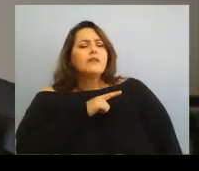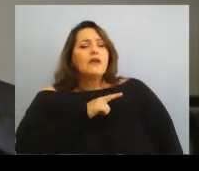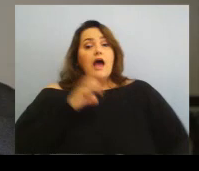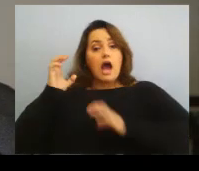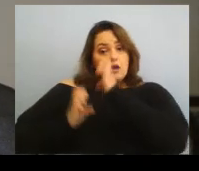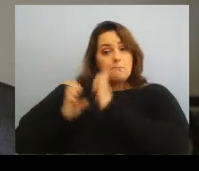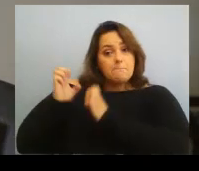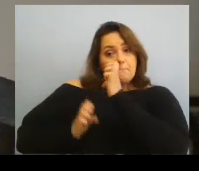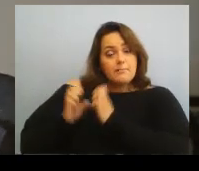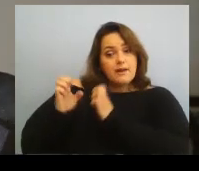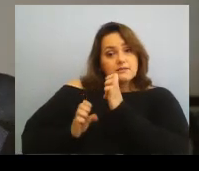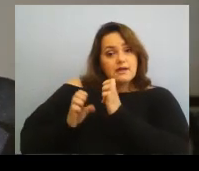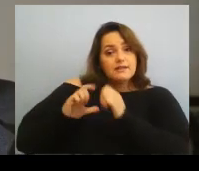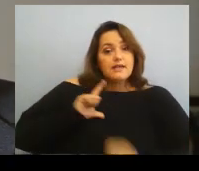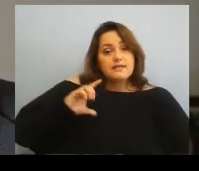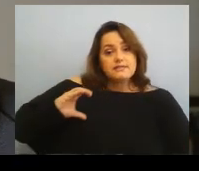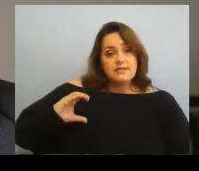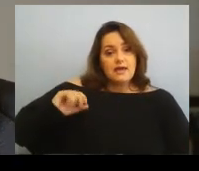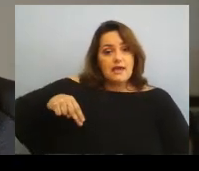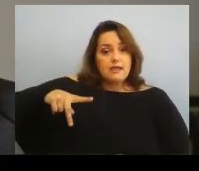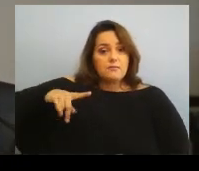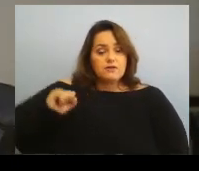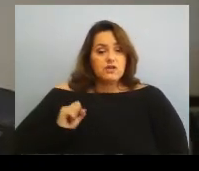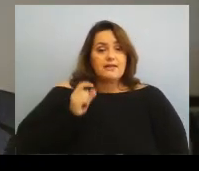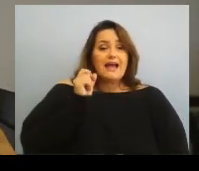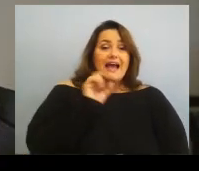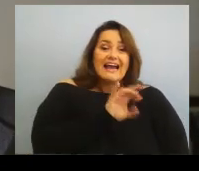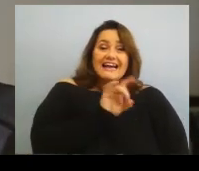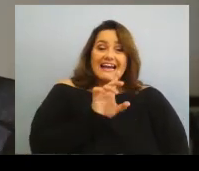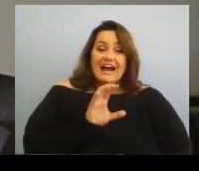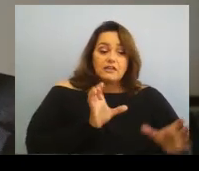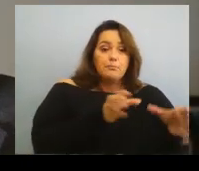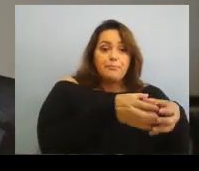onde a empresa tem um único CNPJ e cada unidade